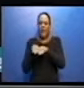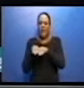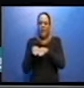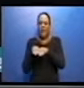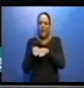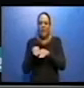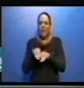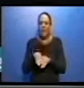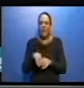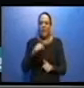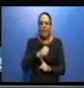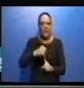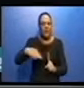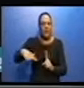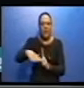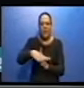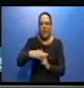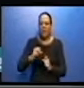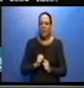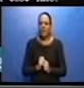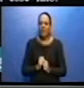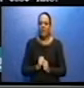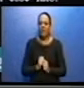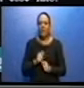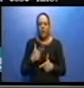aos direitos básicos.